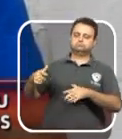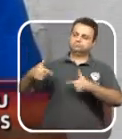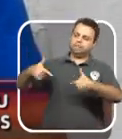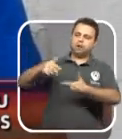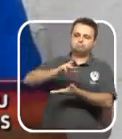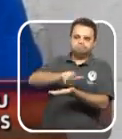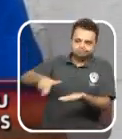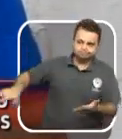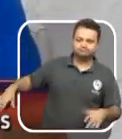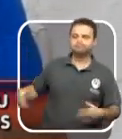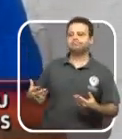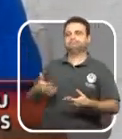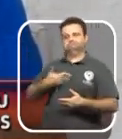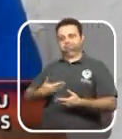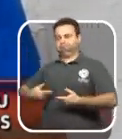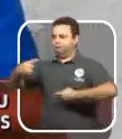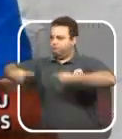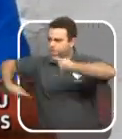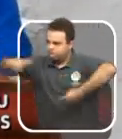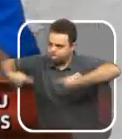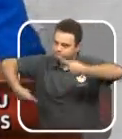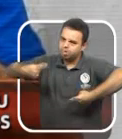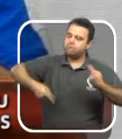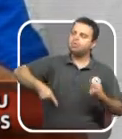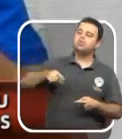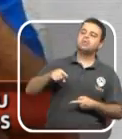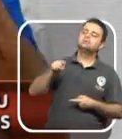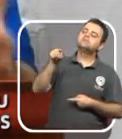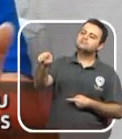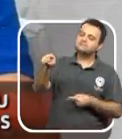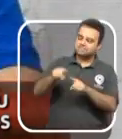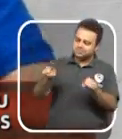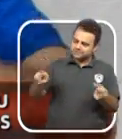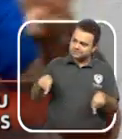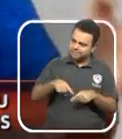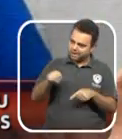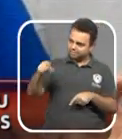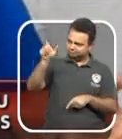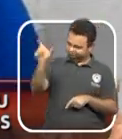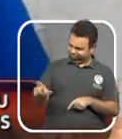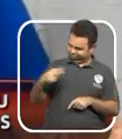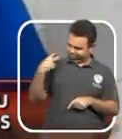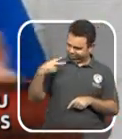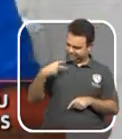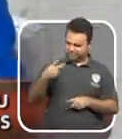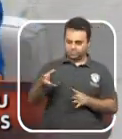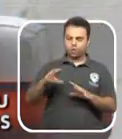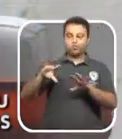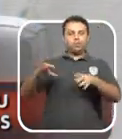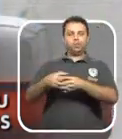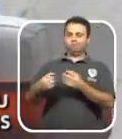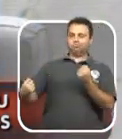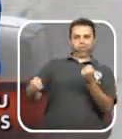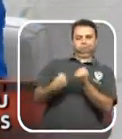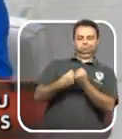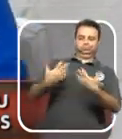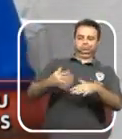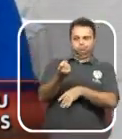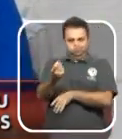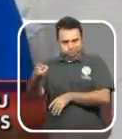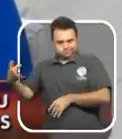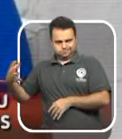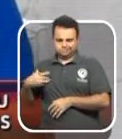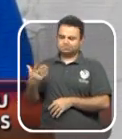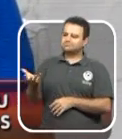no sentido de melhorar, para que o vereador possa fazer um trabalho melhor que vai beneficiar a população. Assim como a imprensa, né, a gente